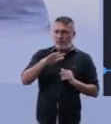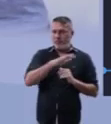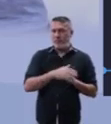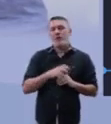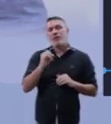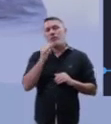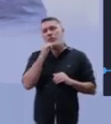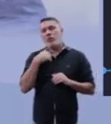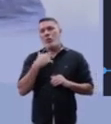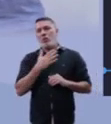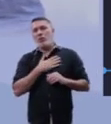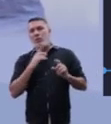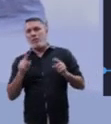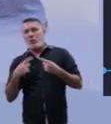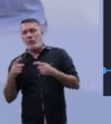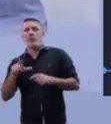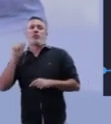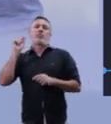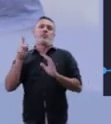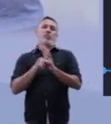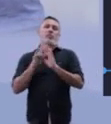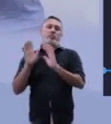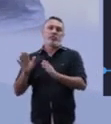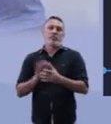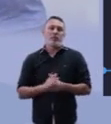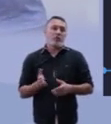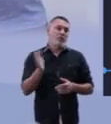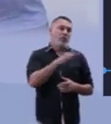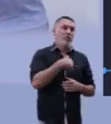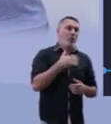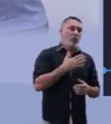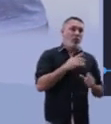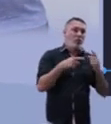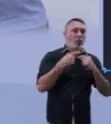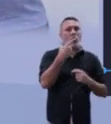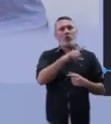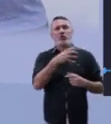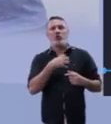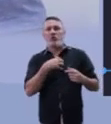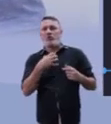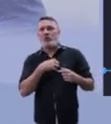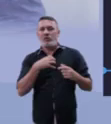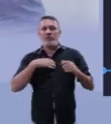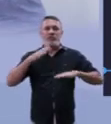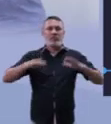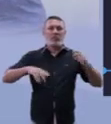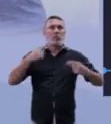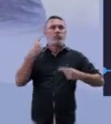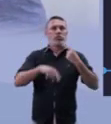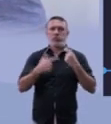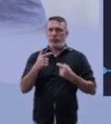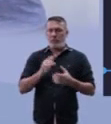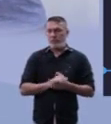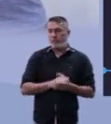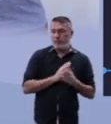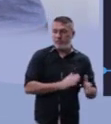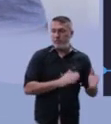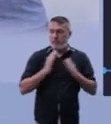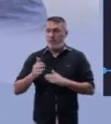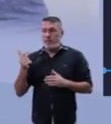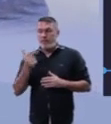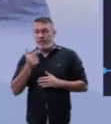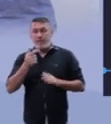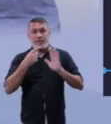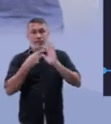para o usuário. Se eu gosto do estilo musical, sempre vai chegar aquele estilo para mim. Nunca vai vir outro totalmente, né, desconectado.